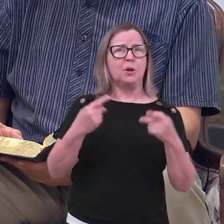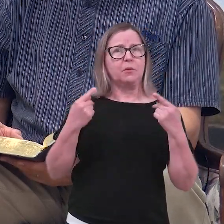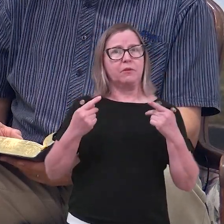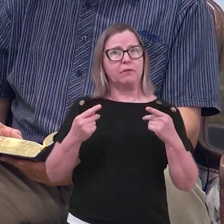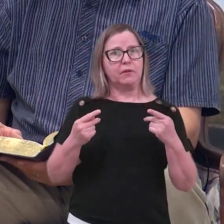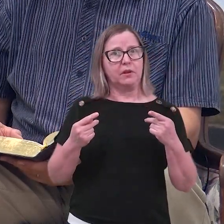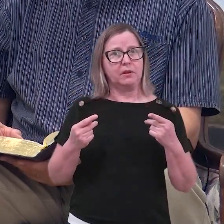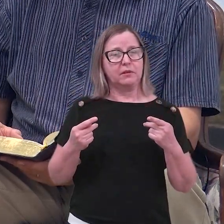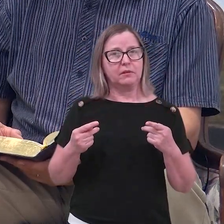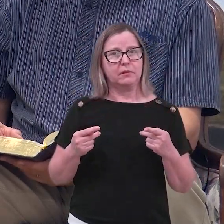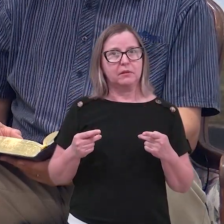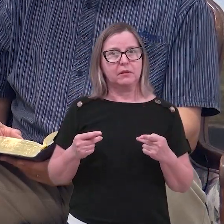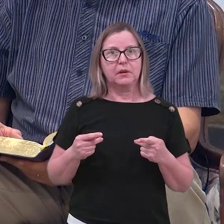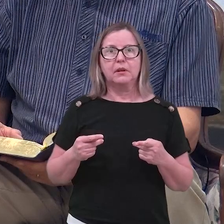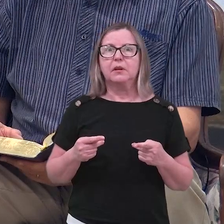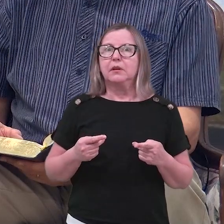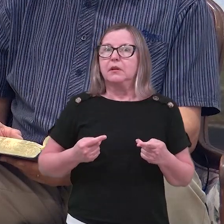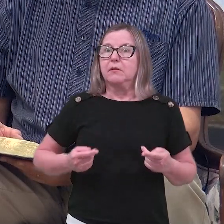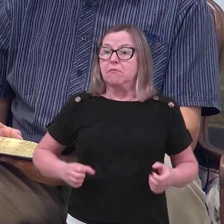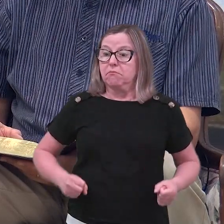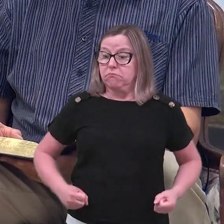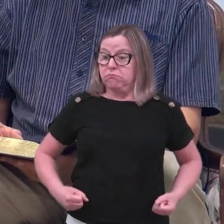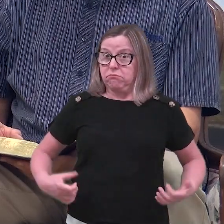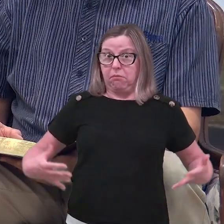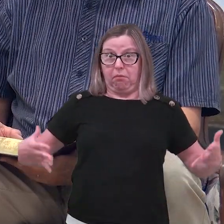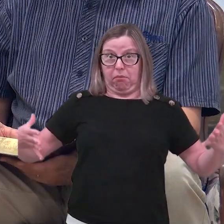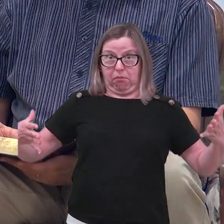Deus, que a quantia aqui não era pouca coisa, não.